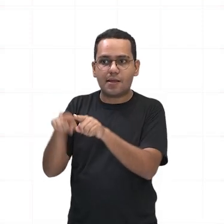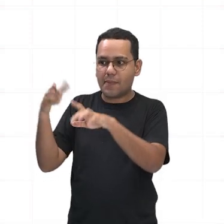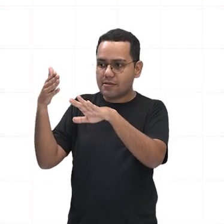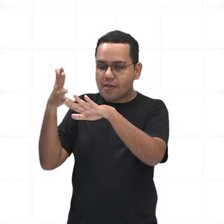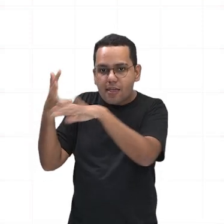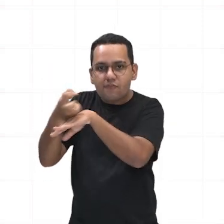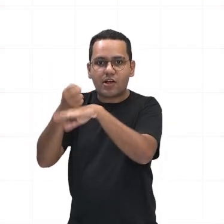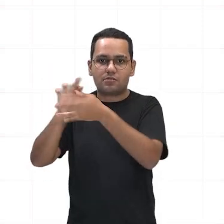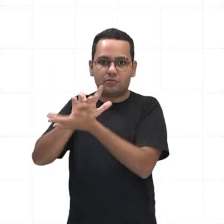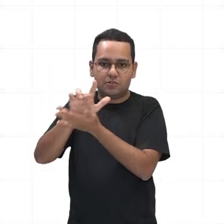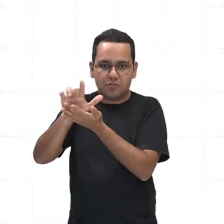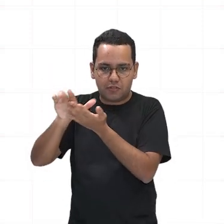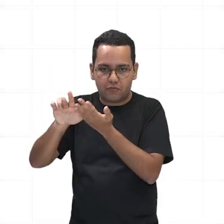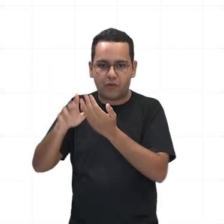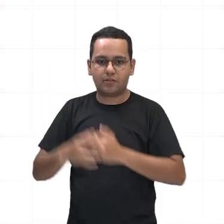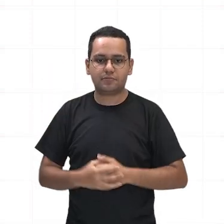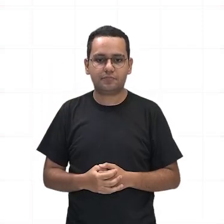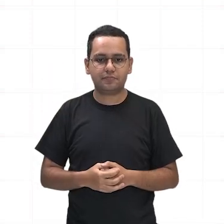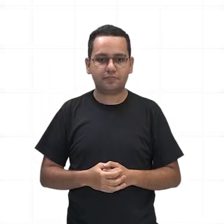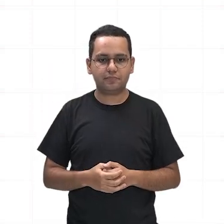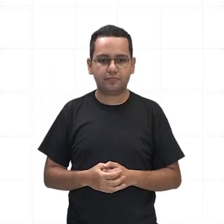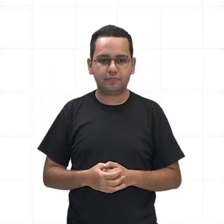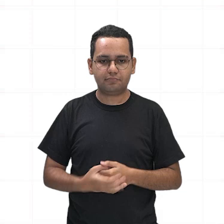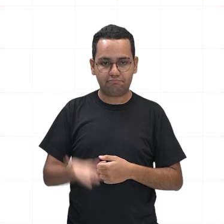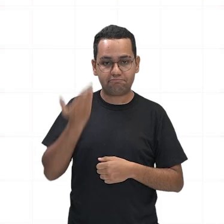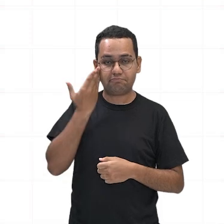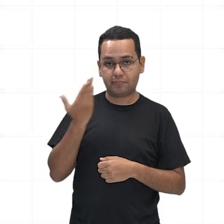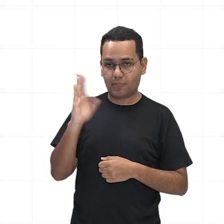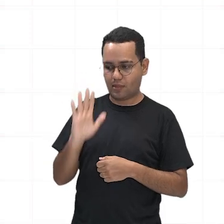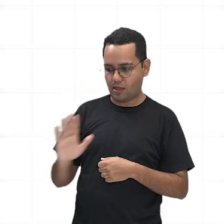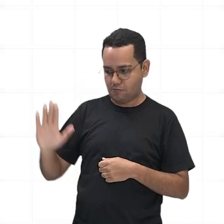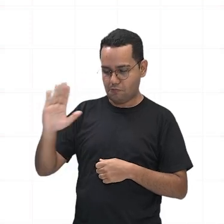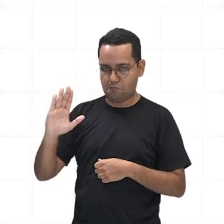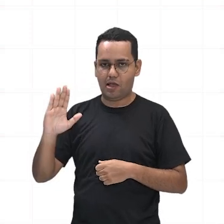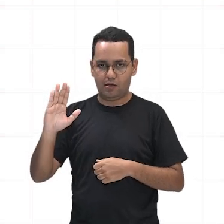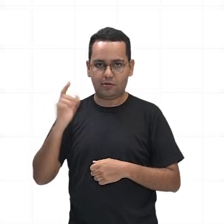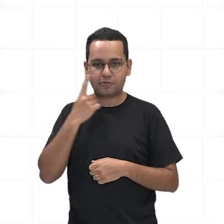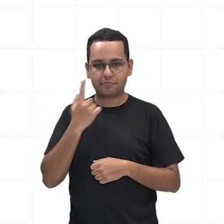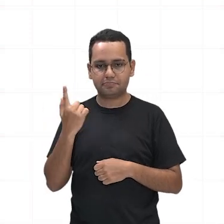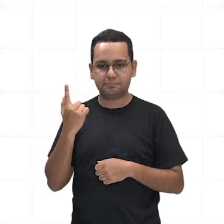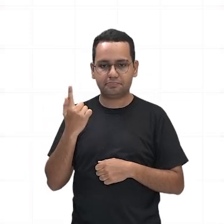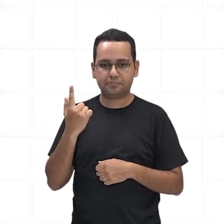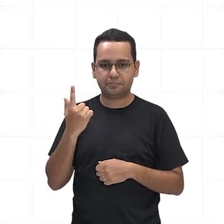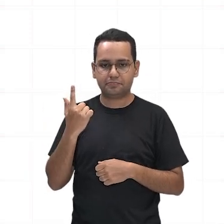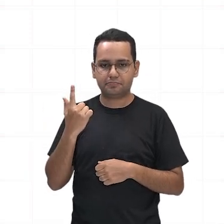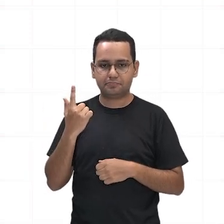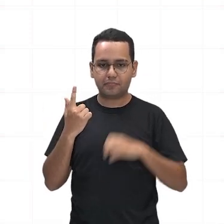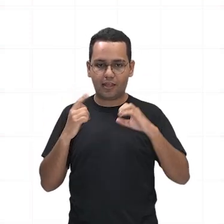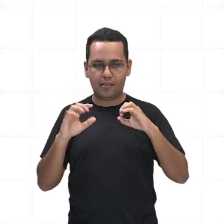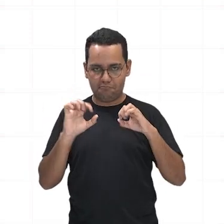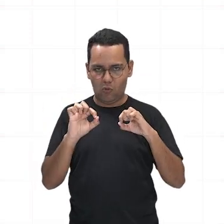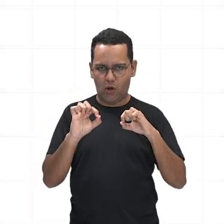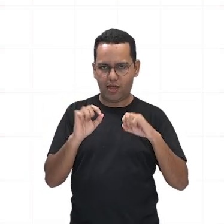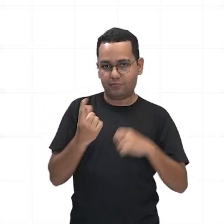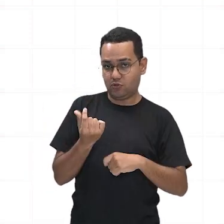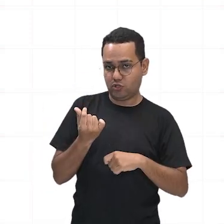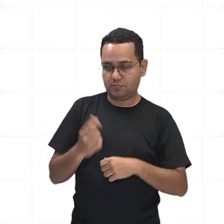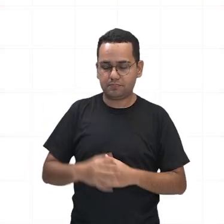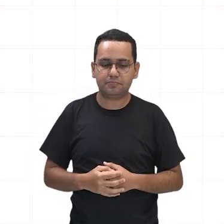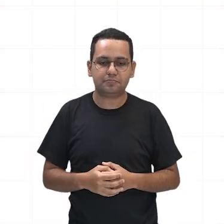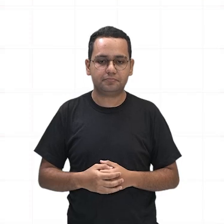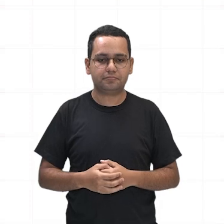para vocês olharem que fofinho umas moedas então aí do Império Romano. Vamos falar então agora sobre